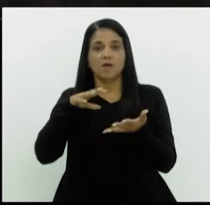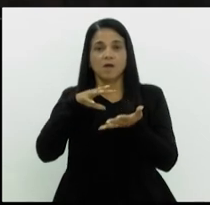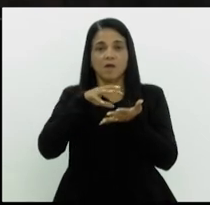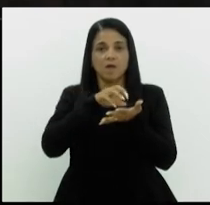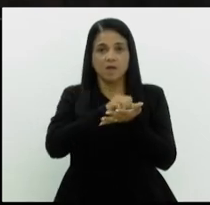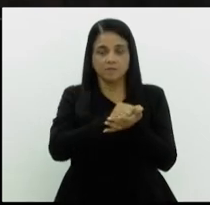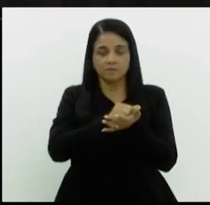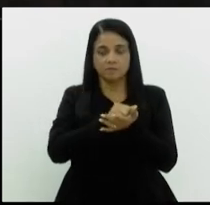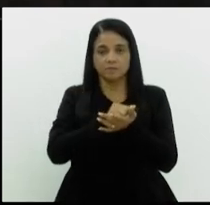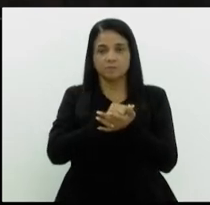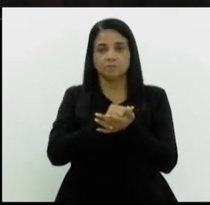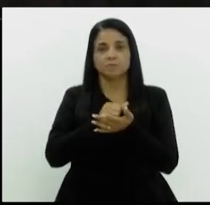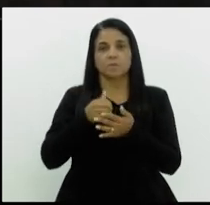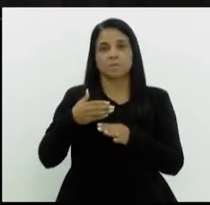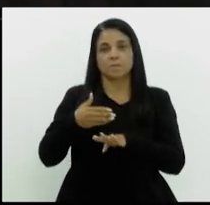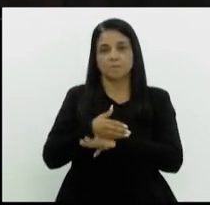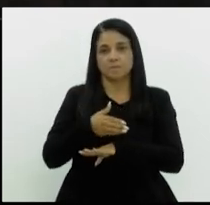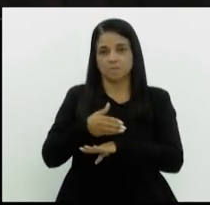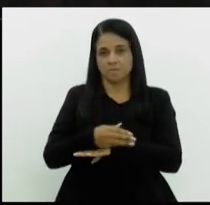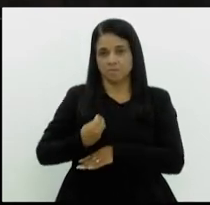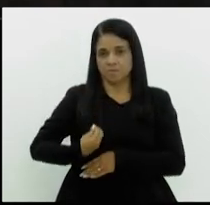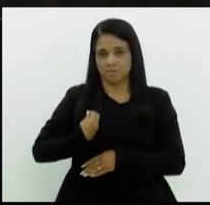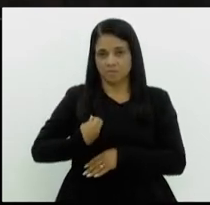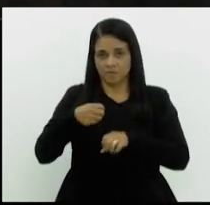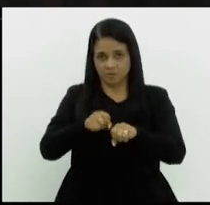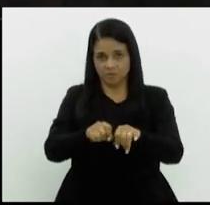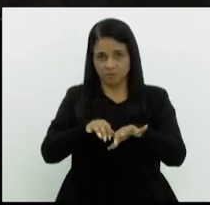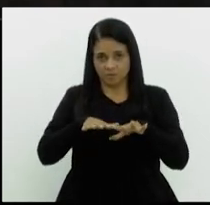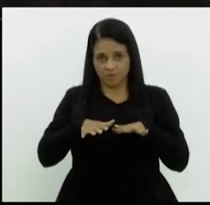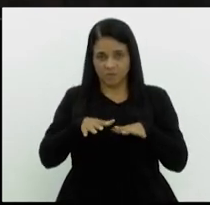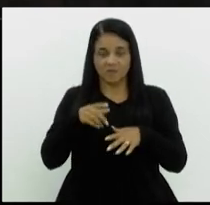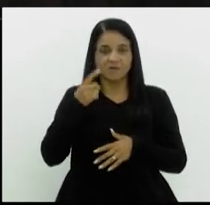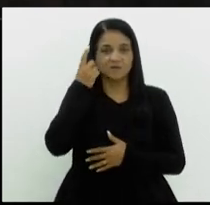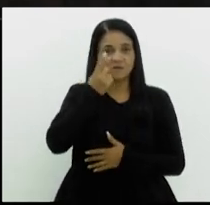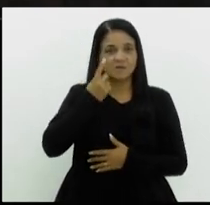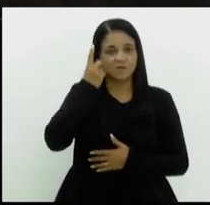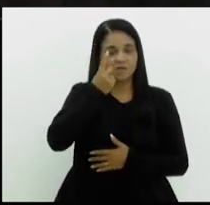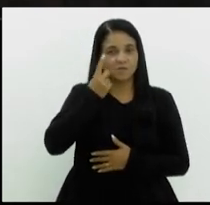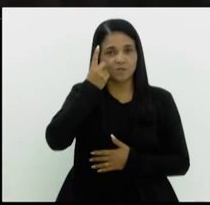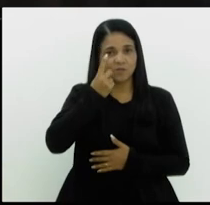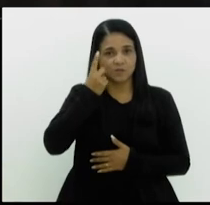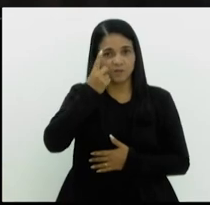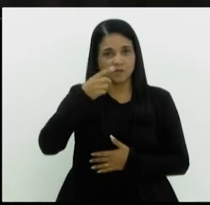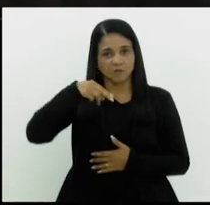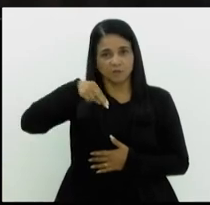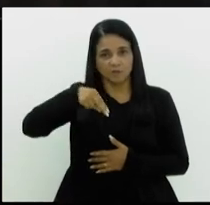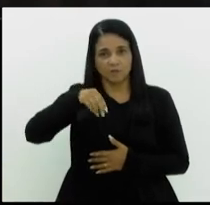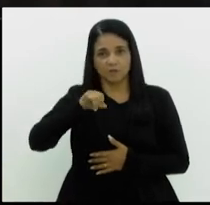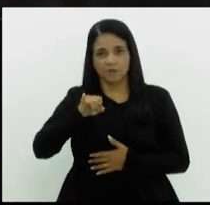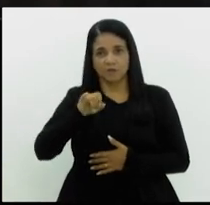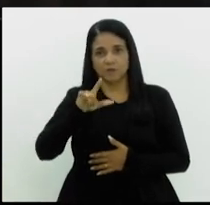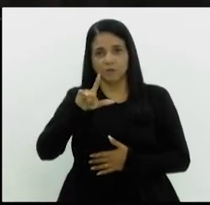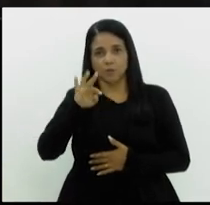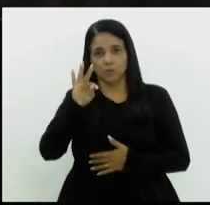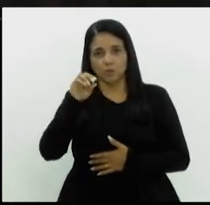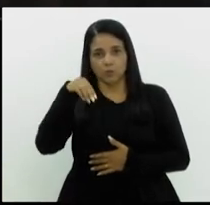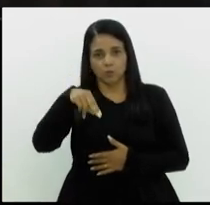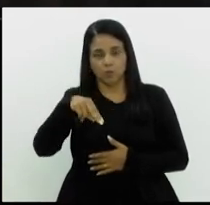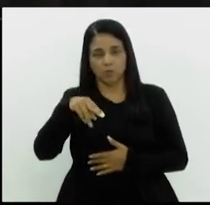registrando a presença em plenário do sempre deputado Newton